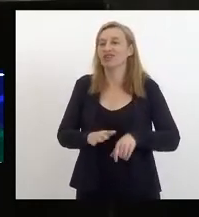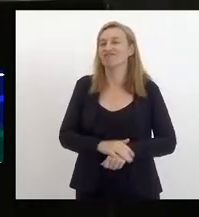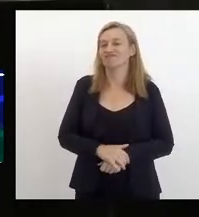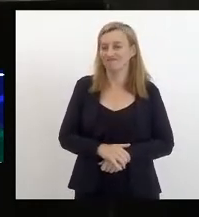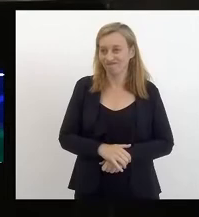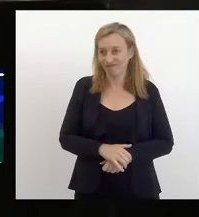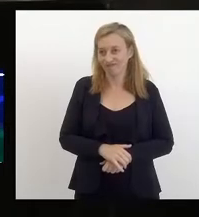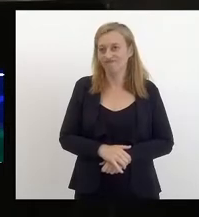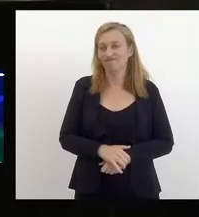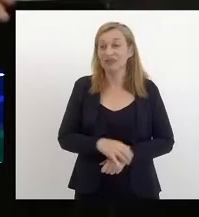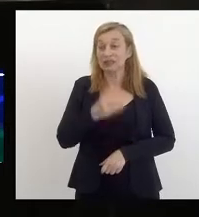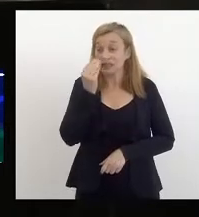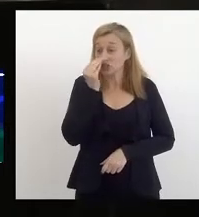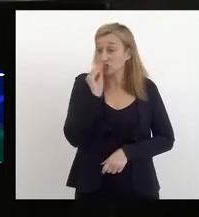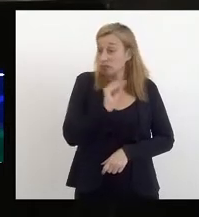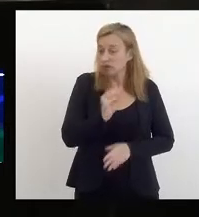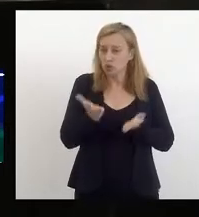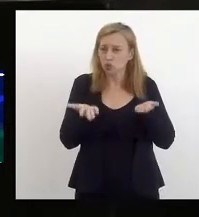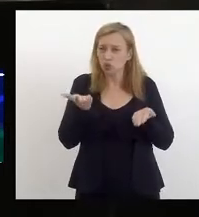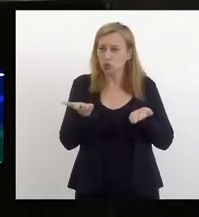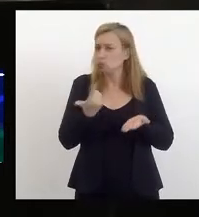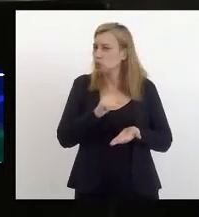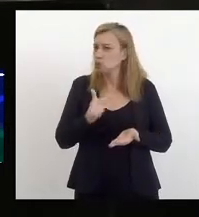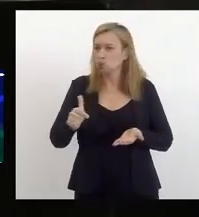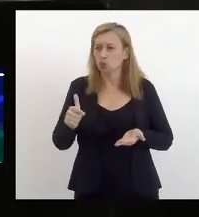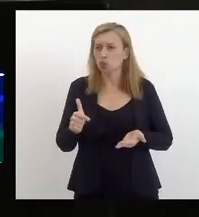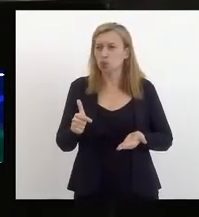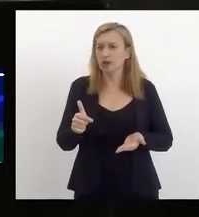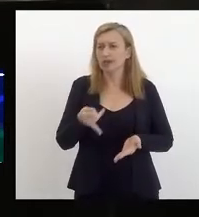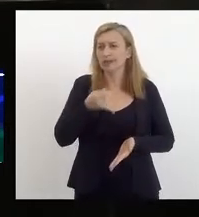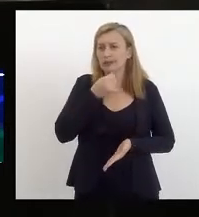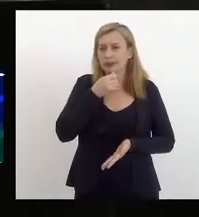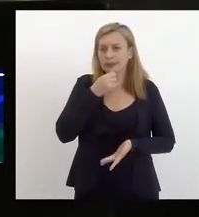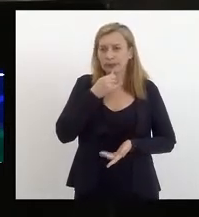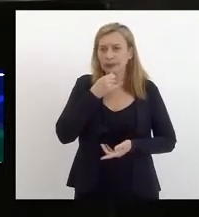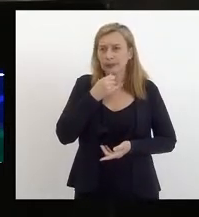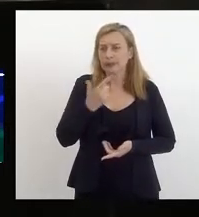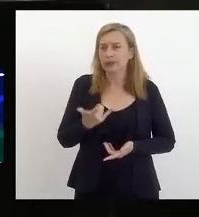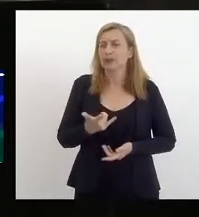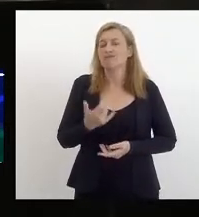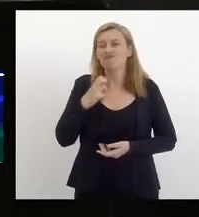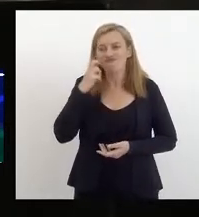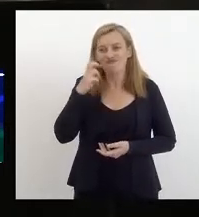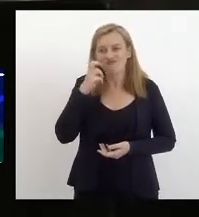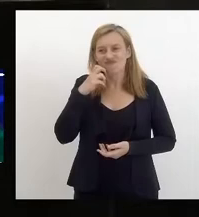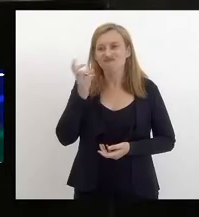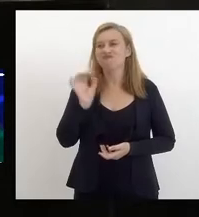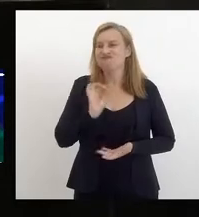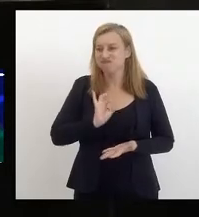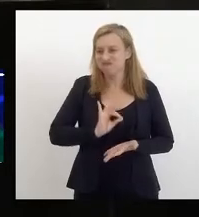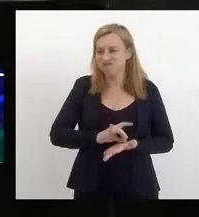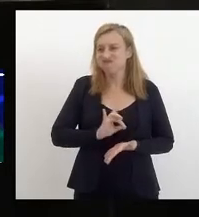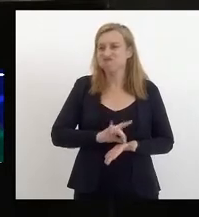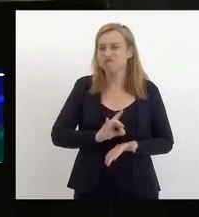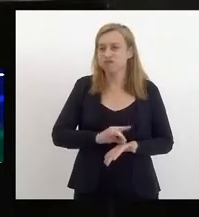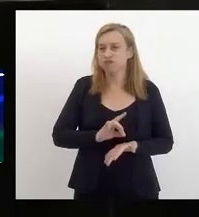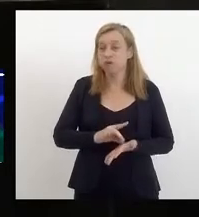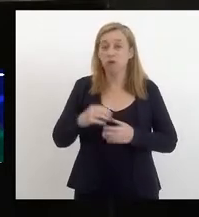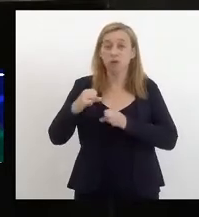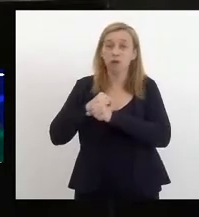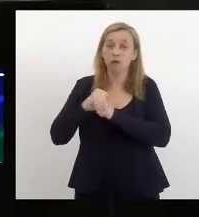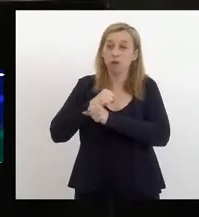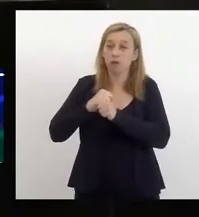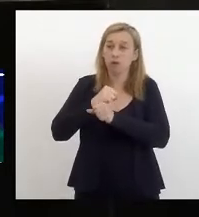da discrepância de desequilíbrio profundo grosseiro desavergonhado com que há